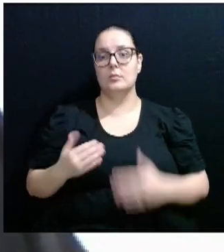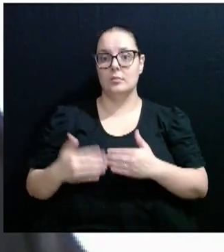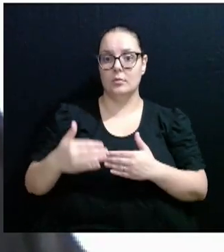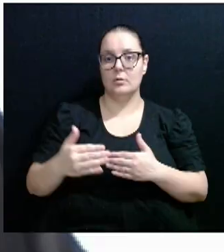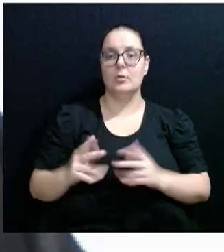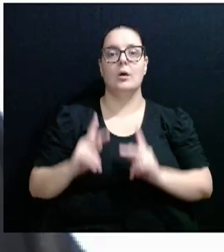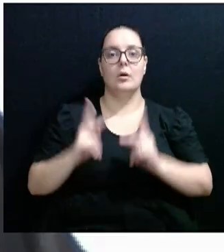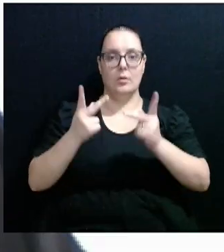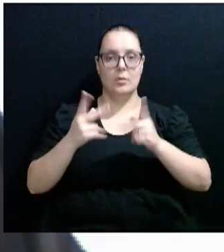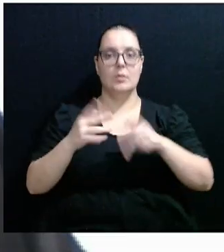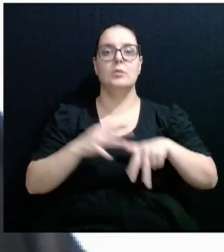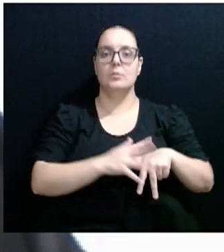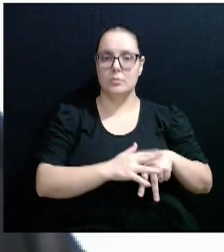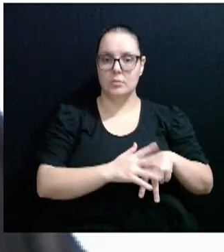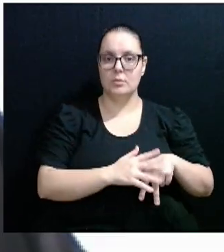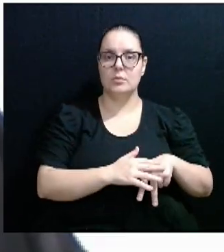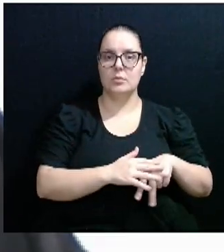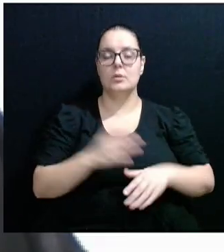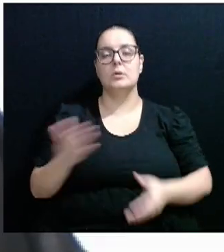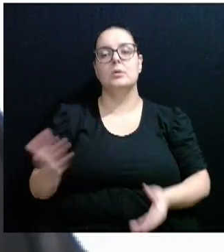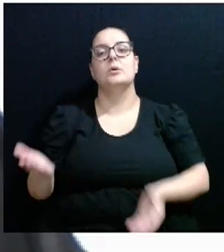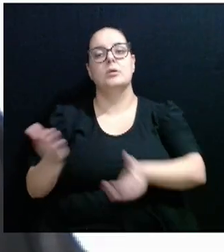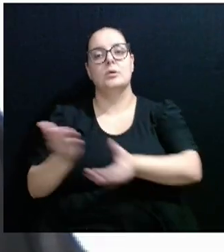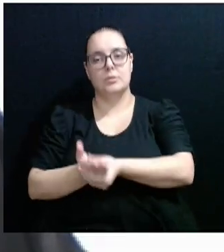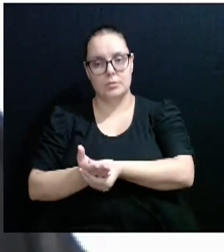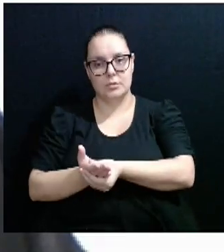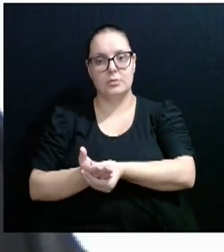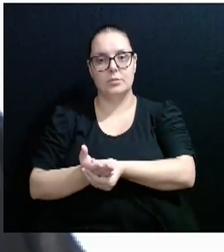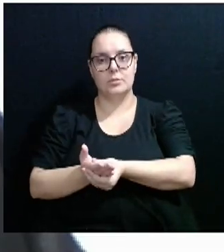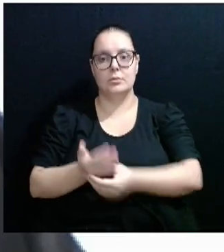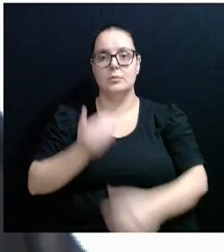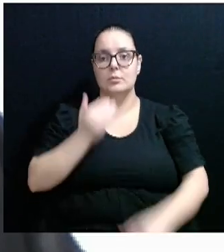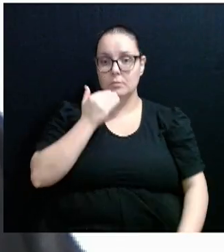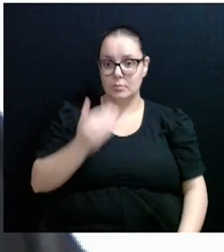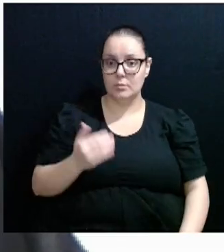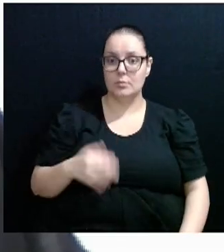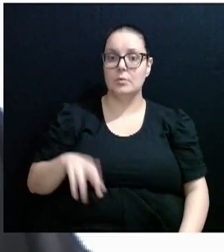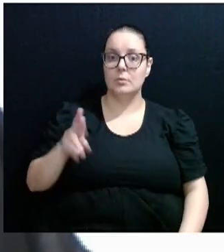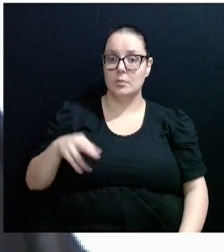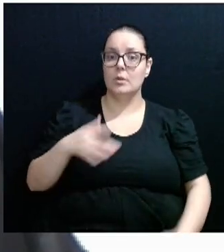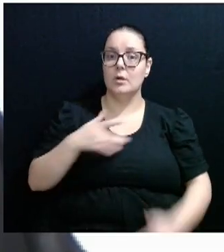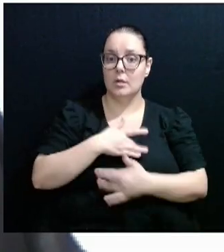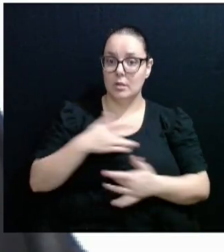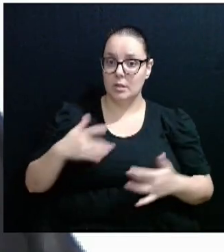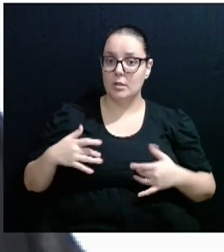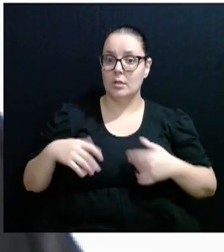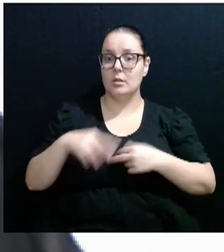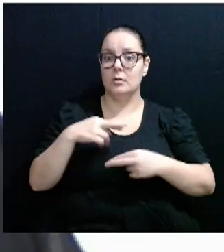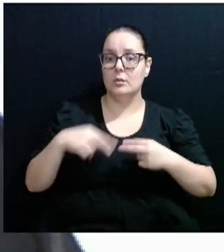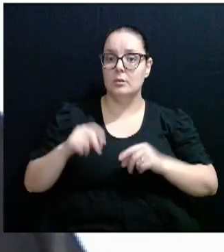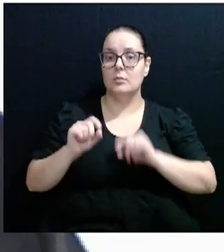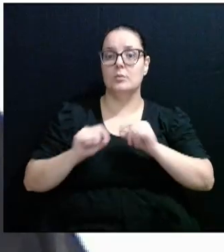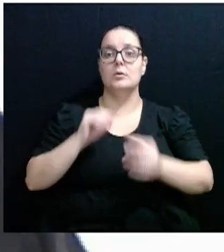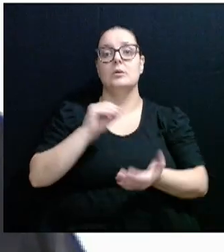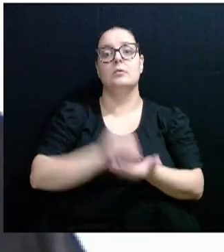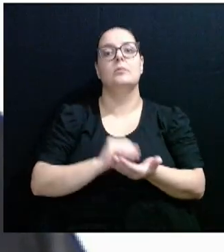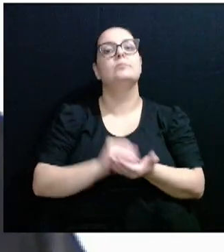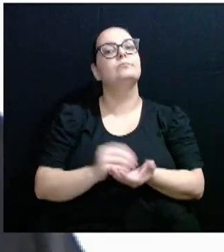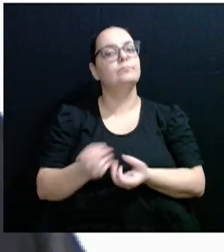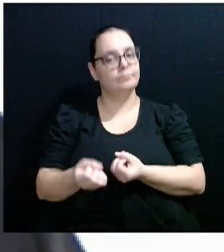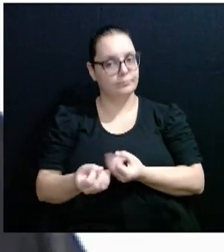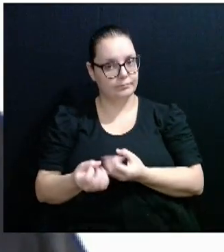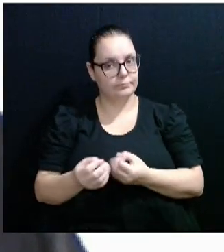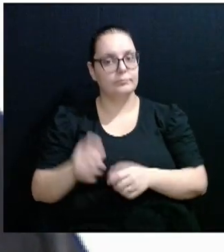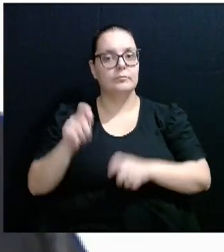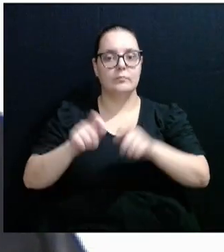do paciente em ações demandadas por questões de saúde. O que falta é informação para que as